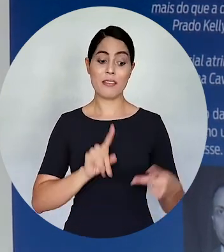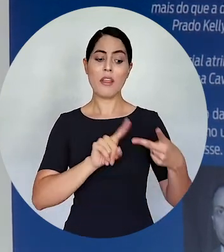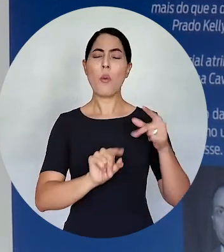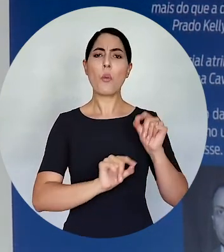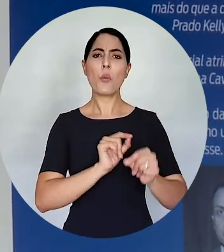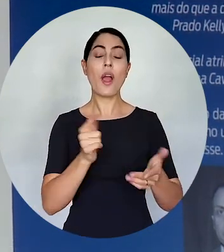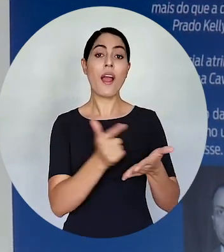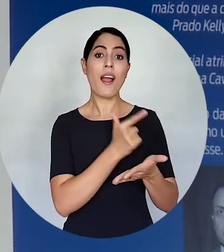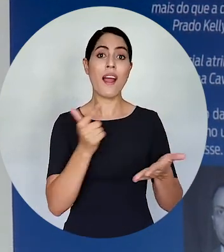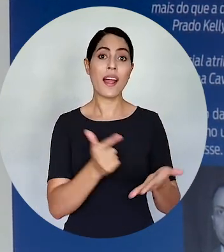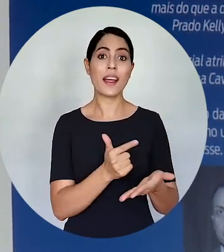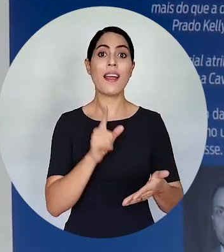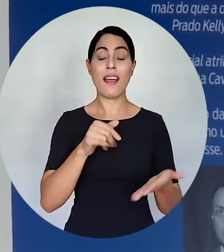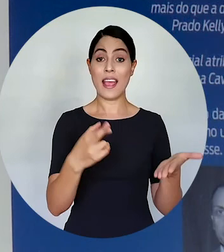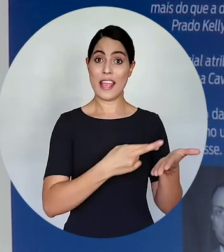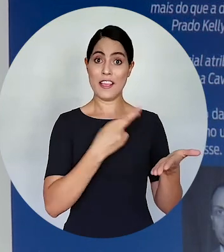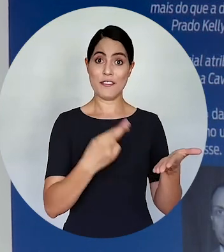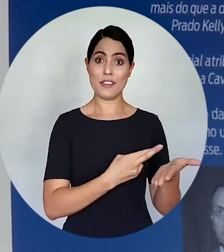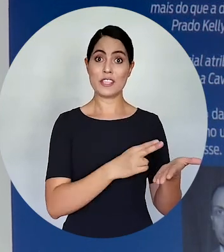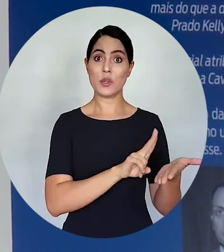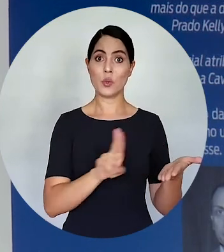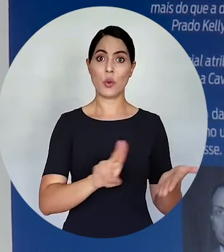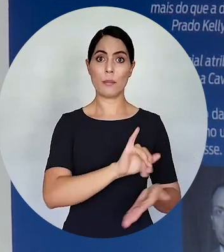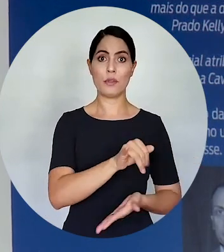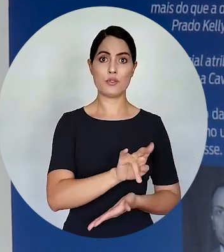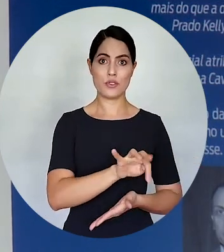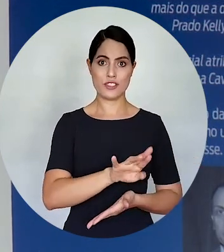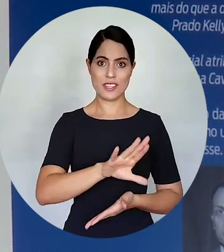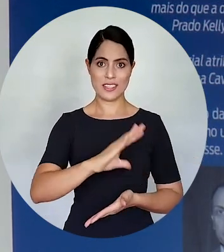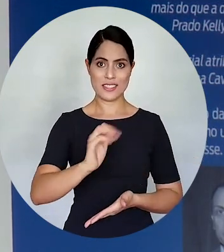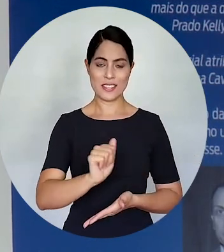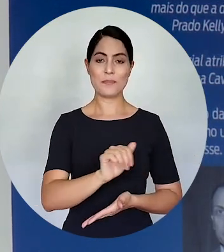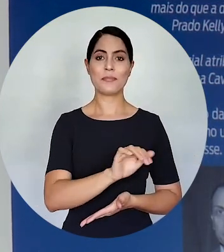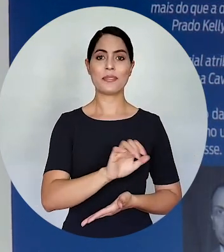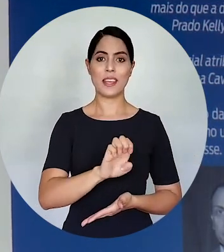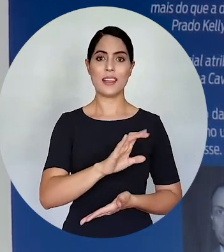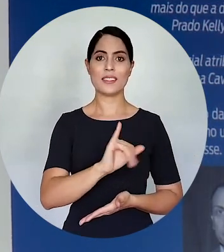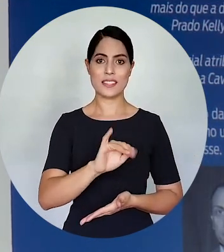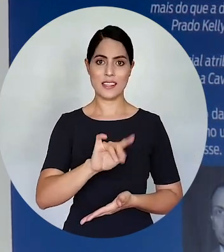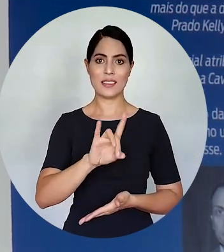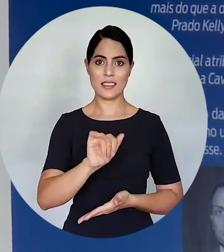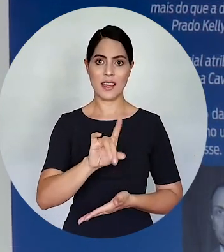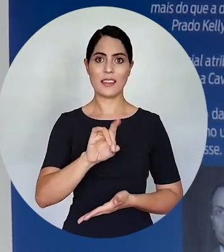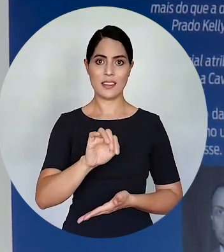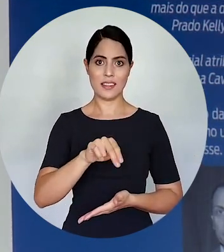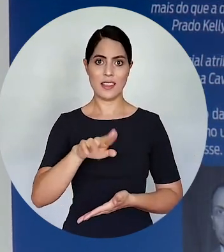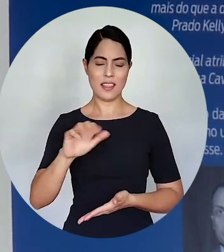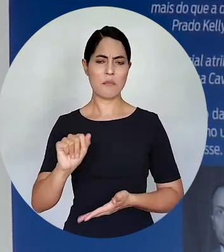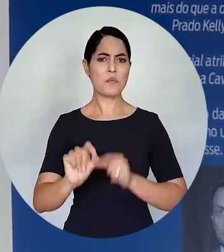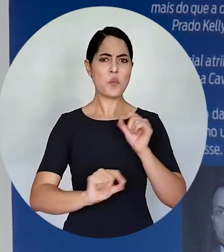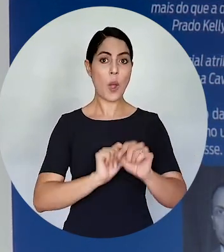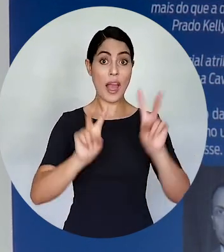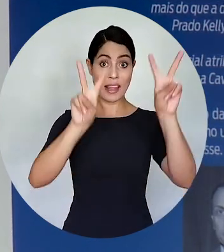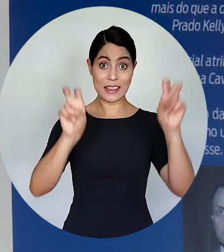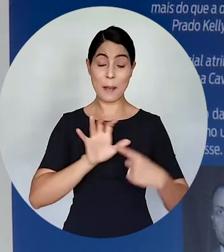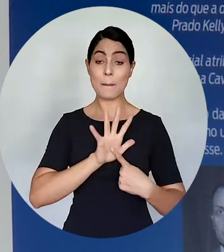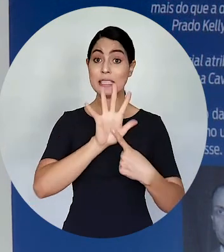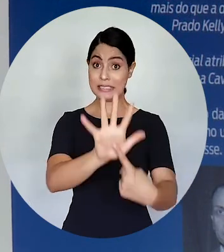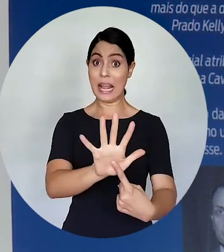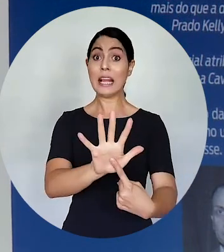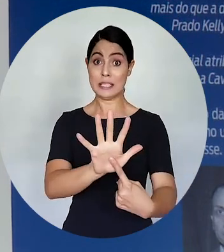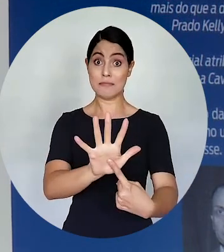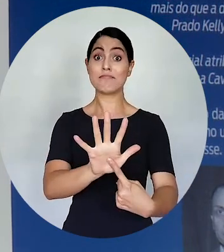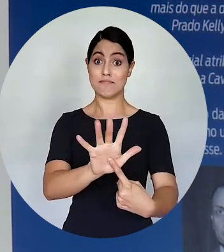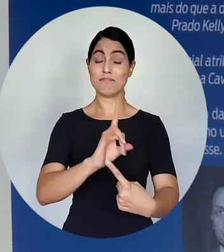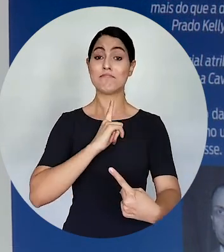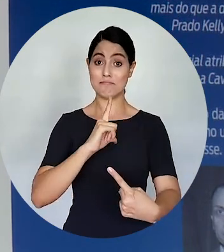www.livrariart.com.br. A outra sugestão de leitura é da revista Justiça e Cidadania, que trouxe um destaque da matéria especial